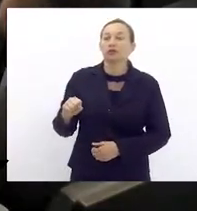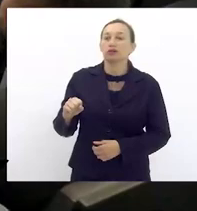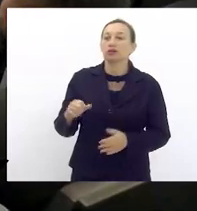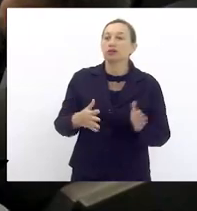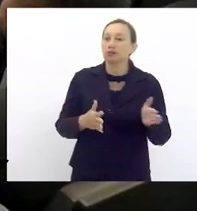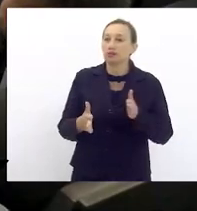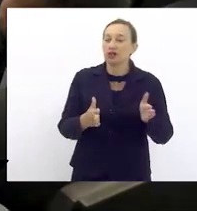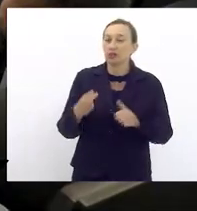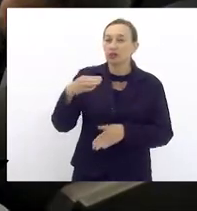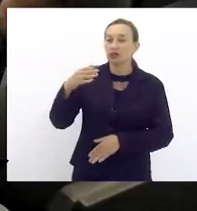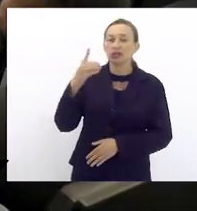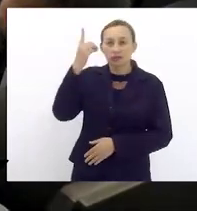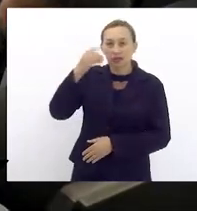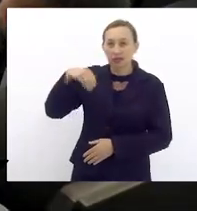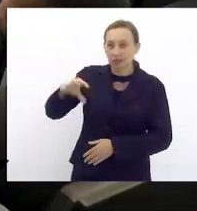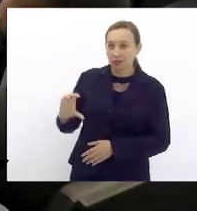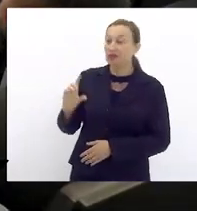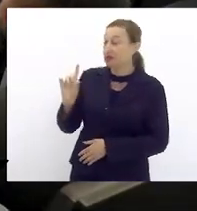mim que né